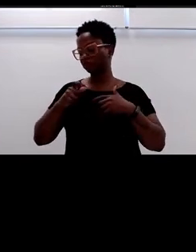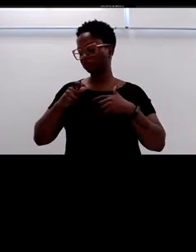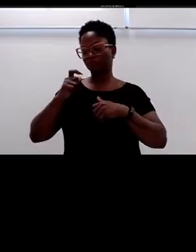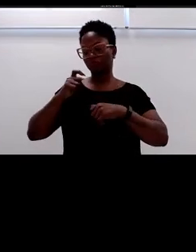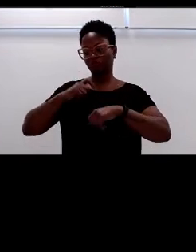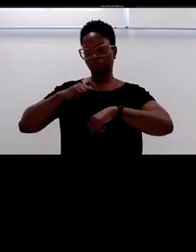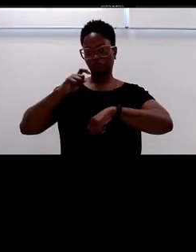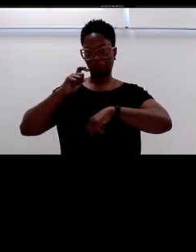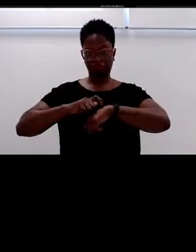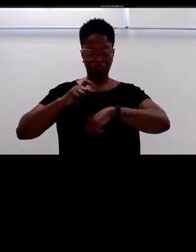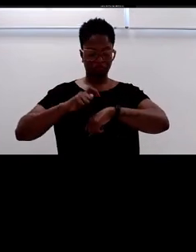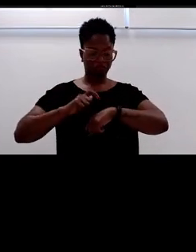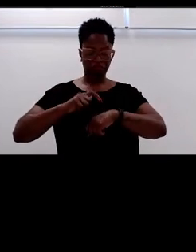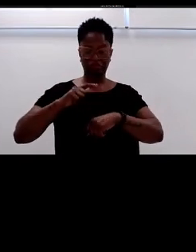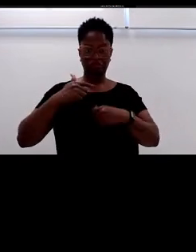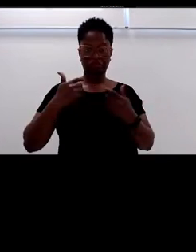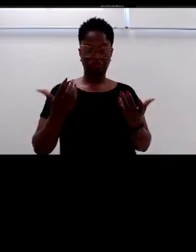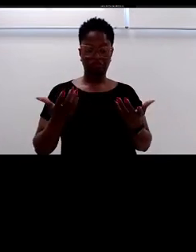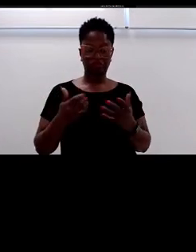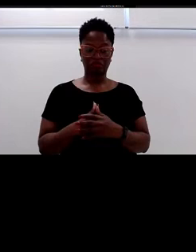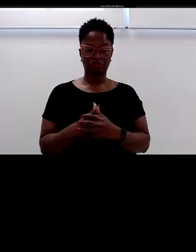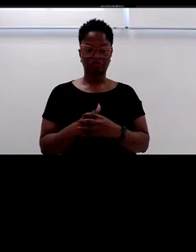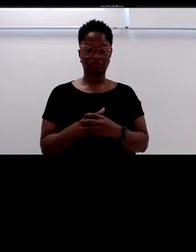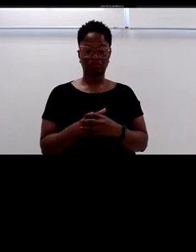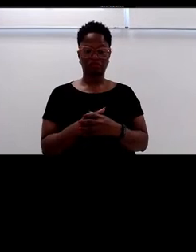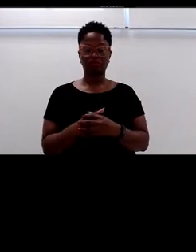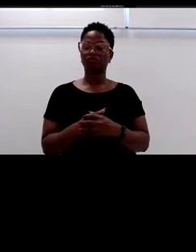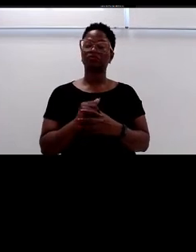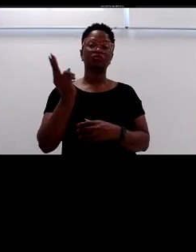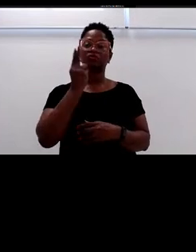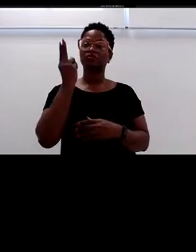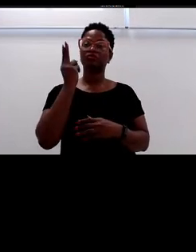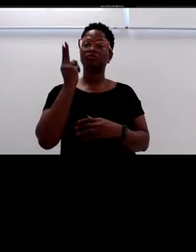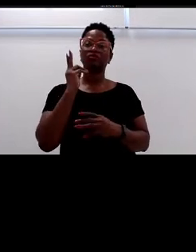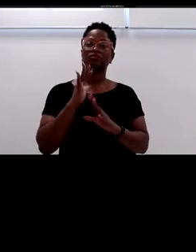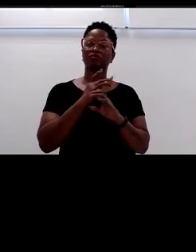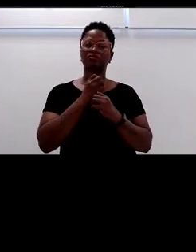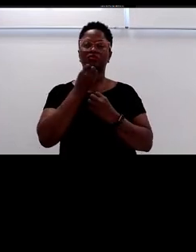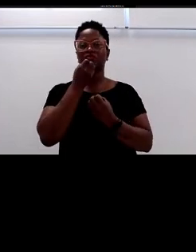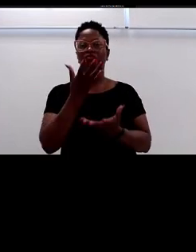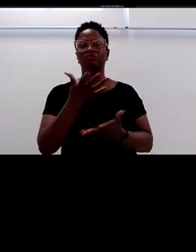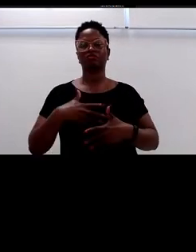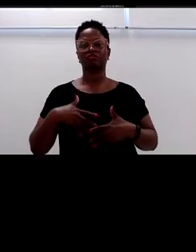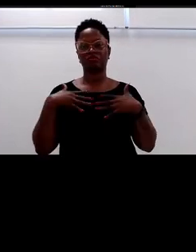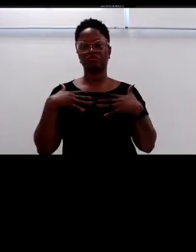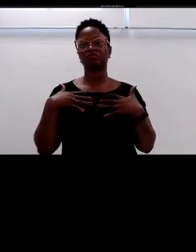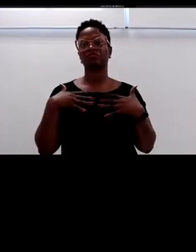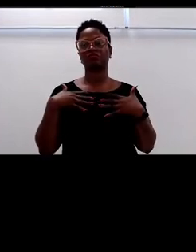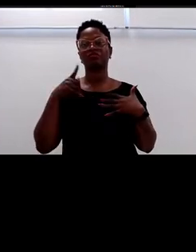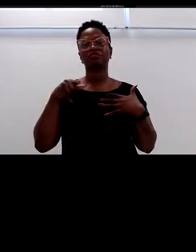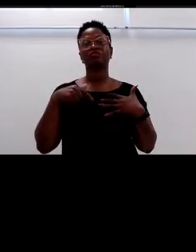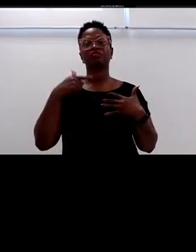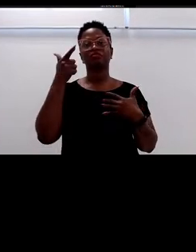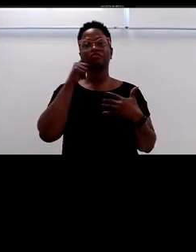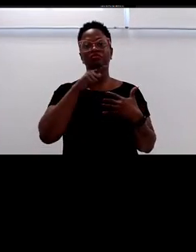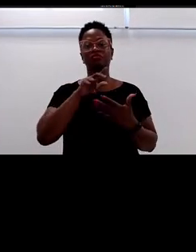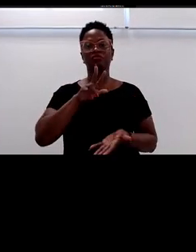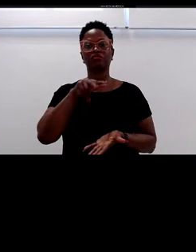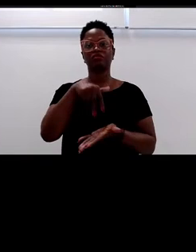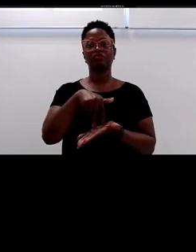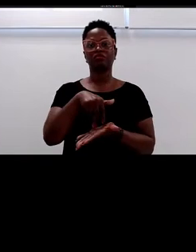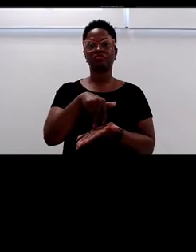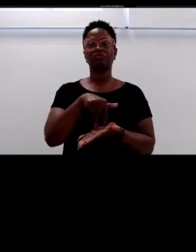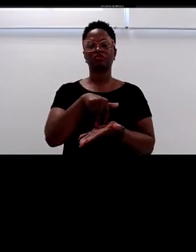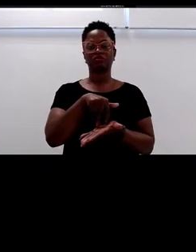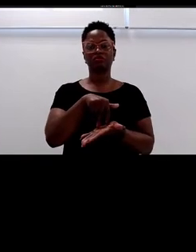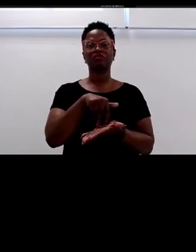assim, que não dá para medir. O prazer que é você se colocar diante de um pedaço de